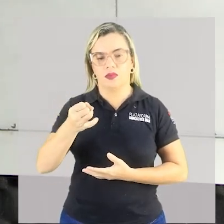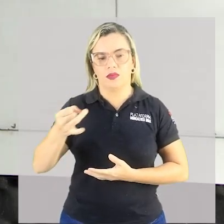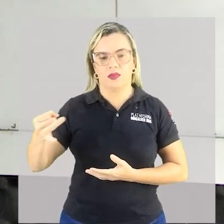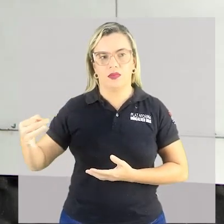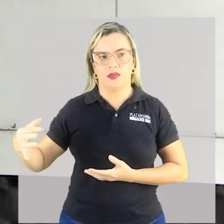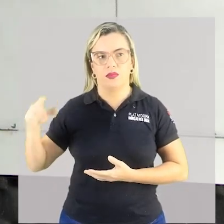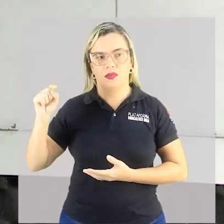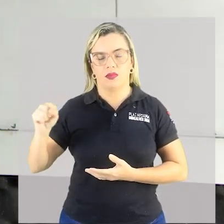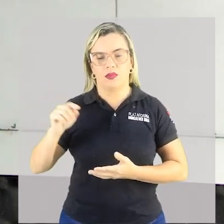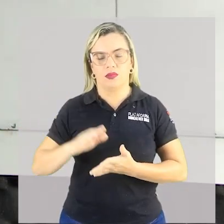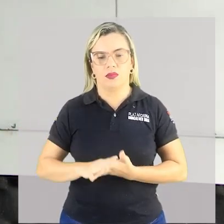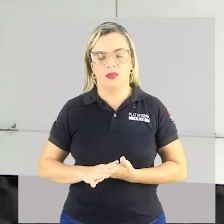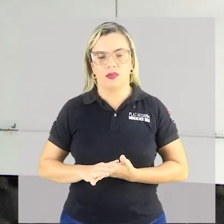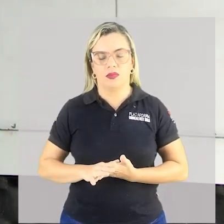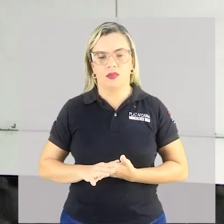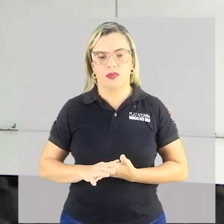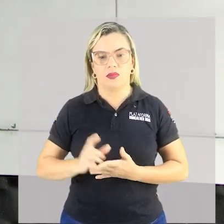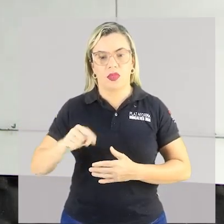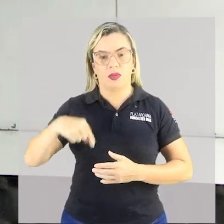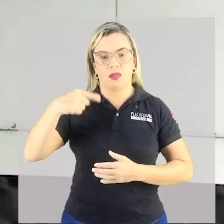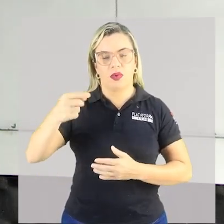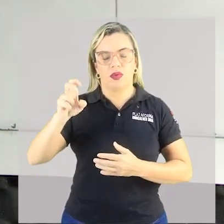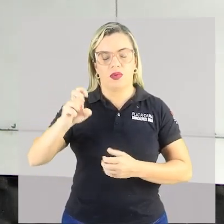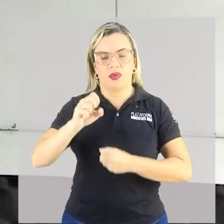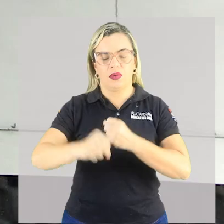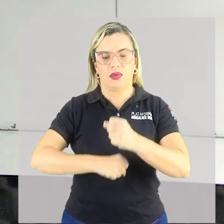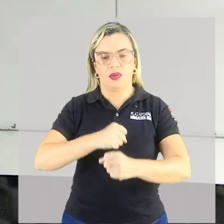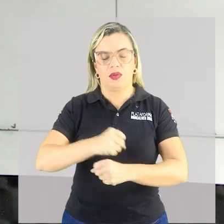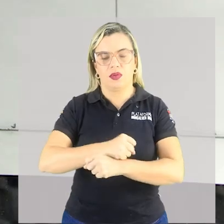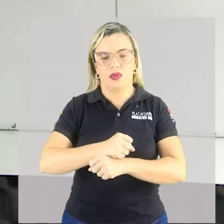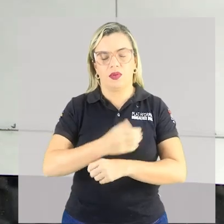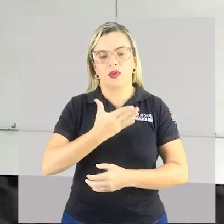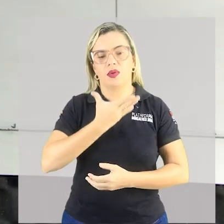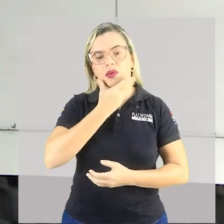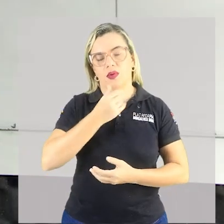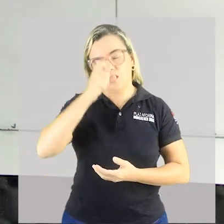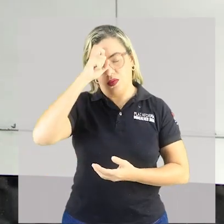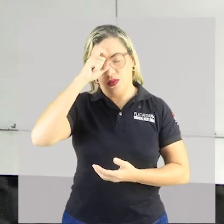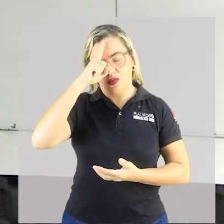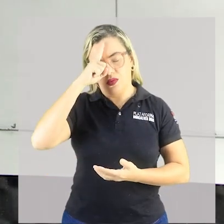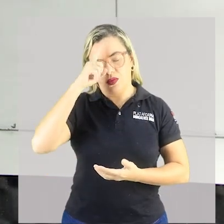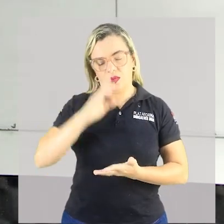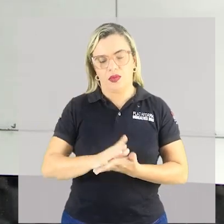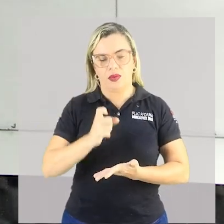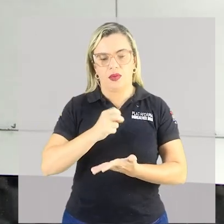de internações de homens após, né, após esses 5 anos.